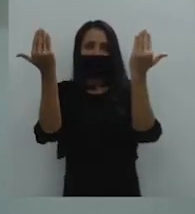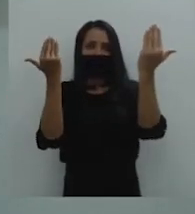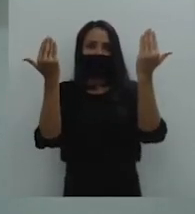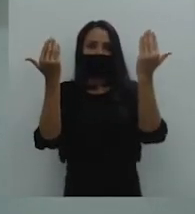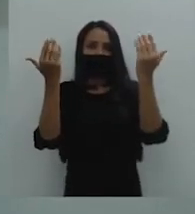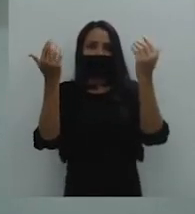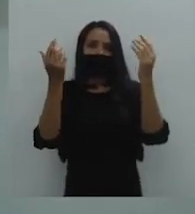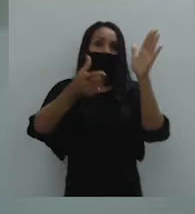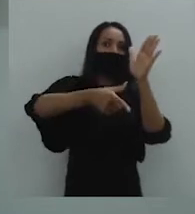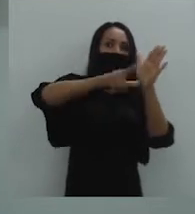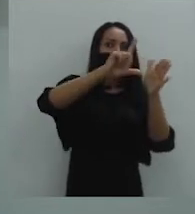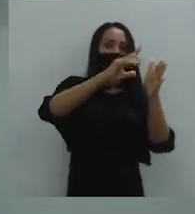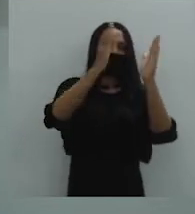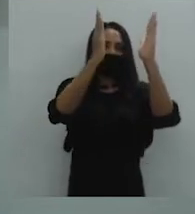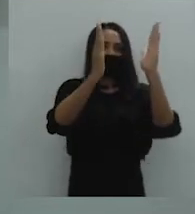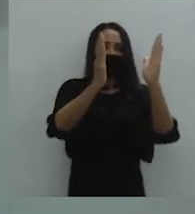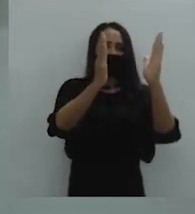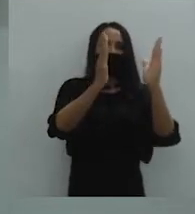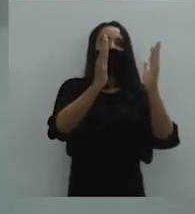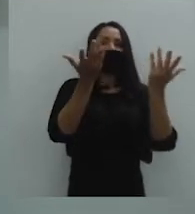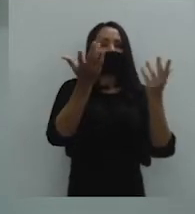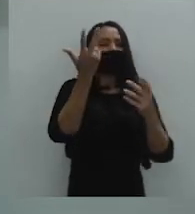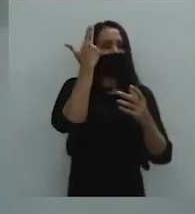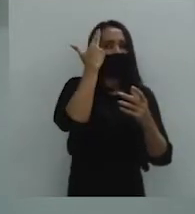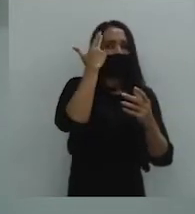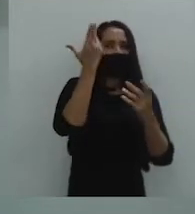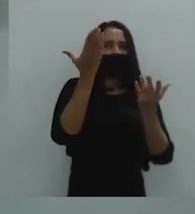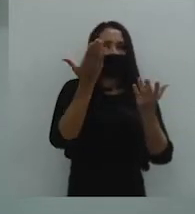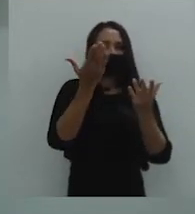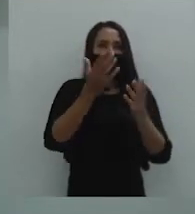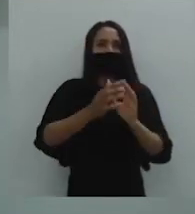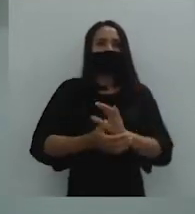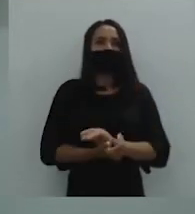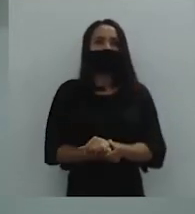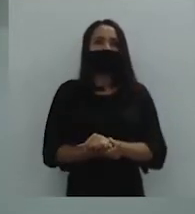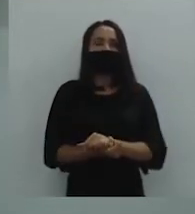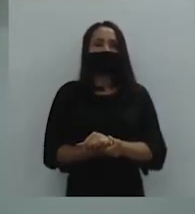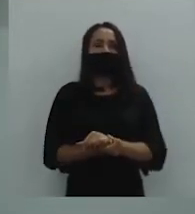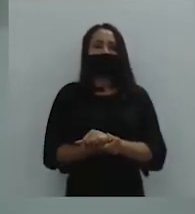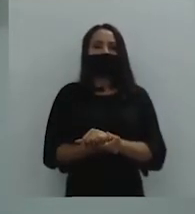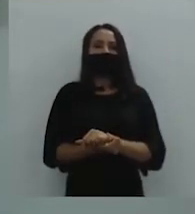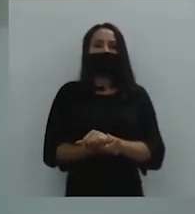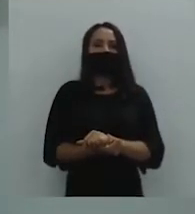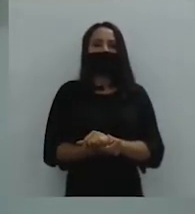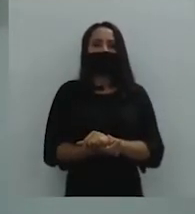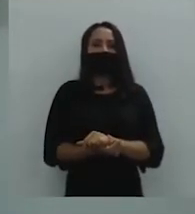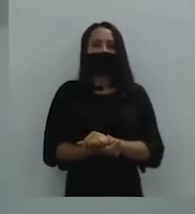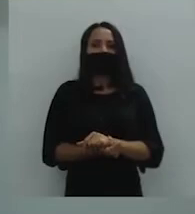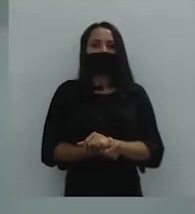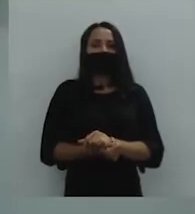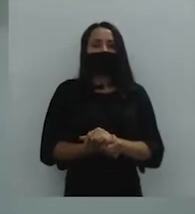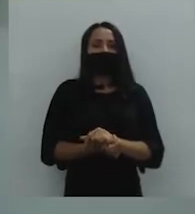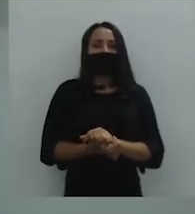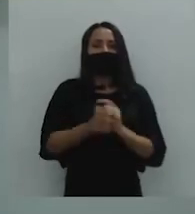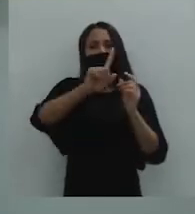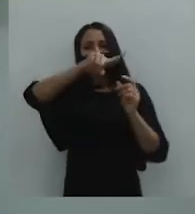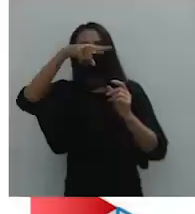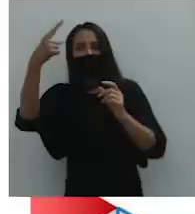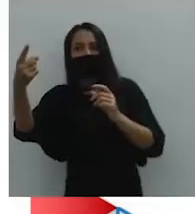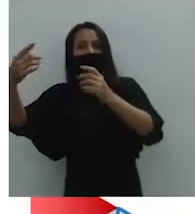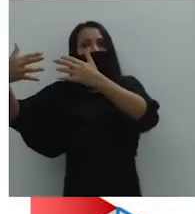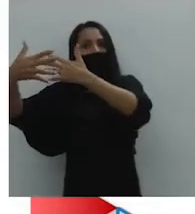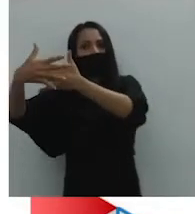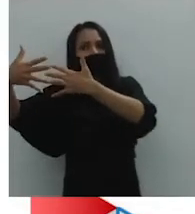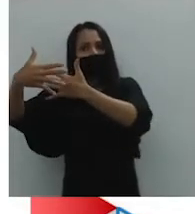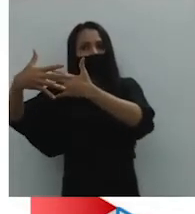antes, praticamente o natural, a mesma forma, só que em meio natural e de forma urbanizada,